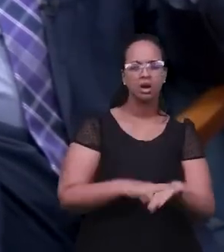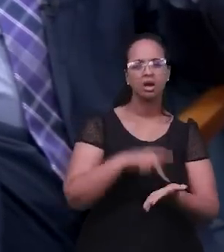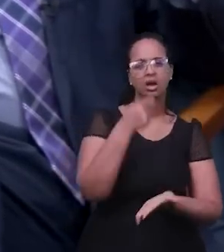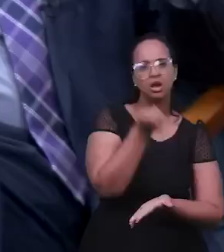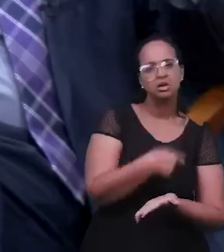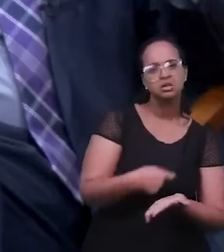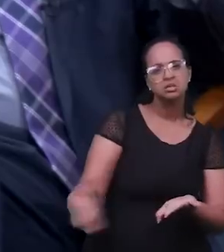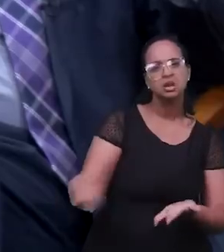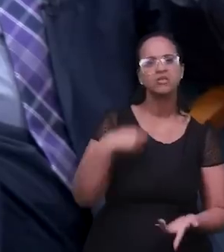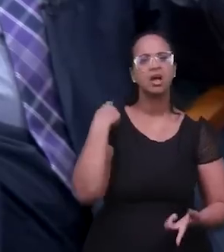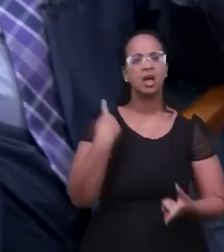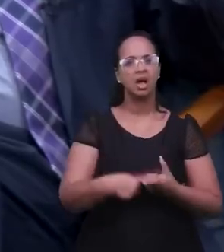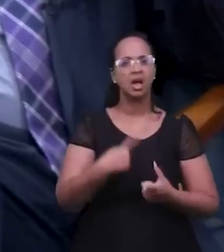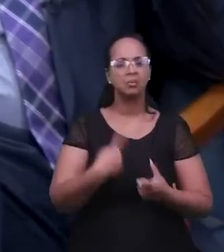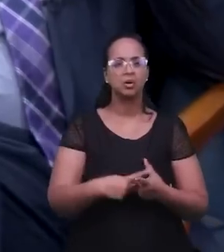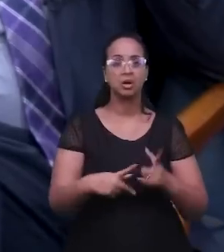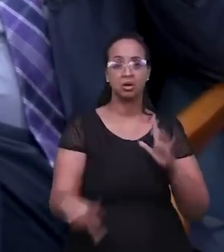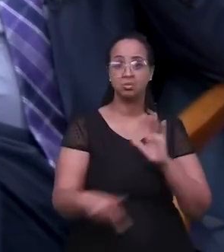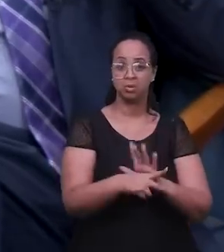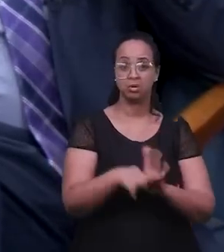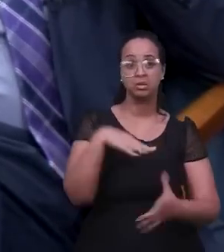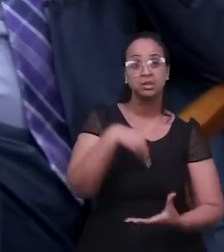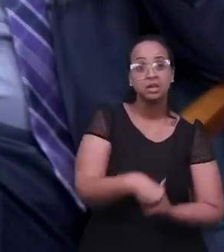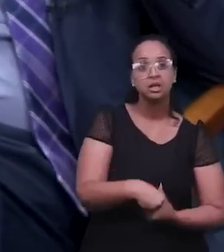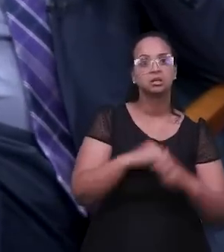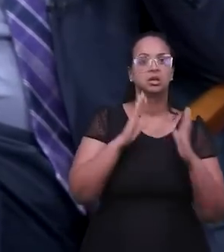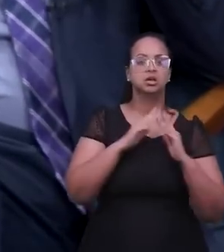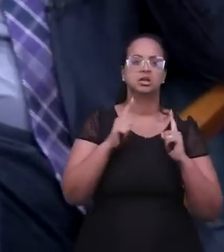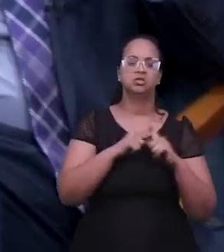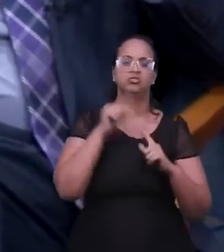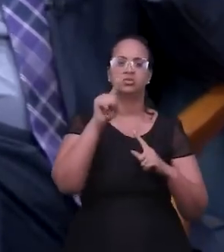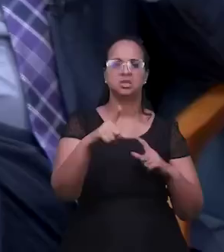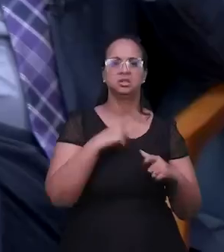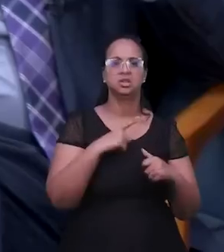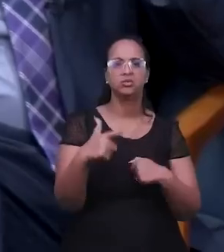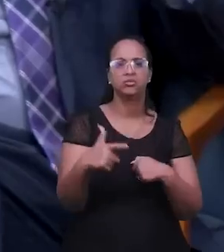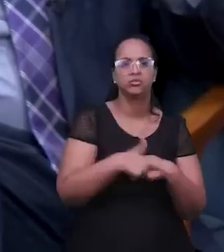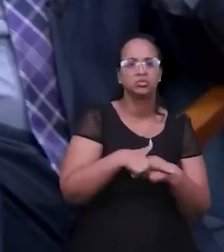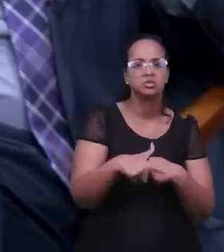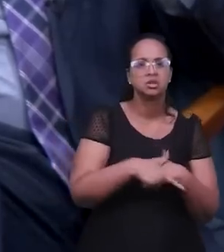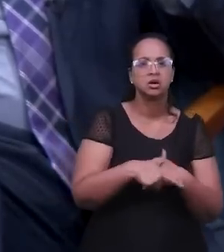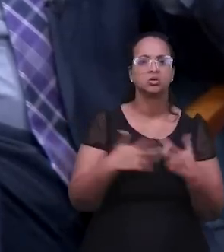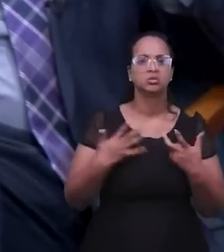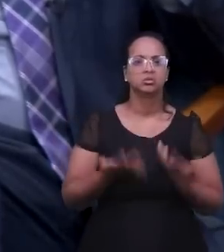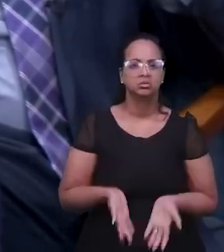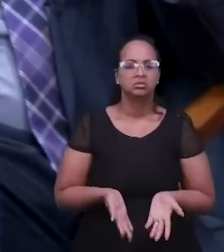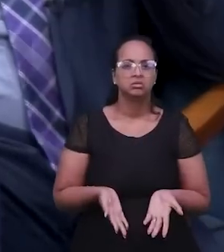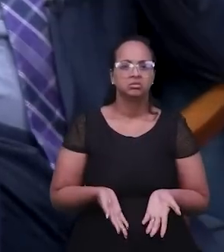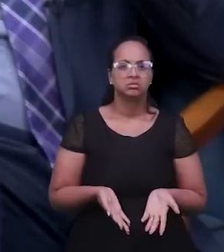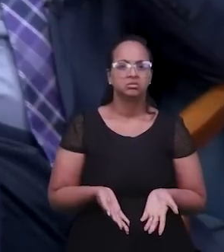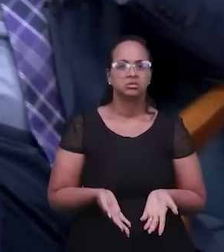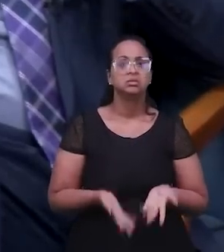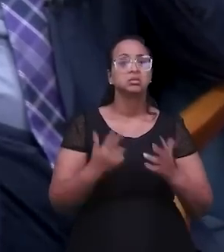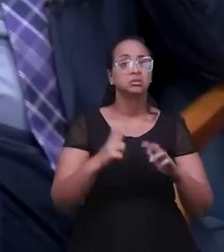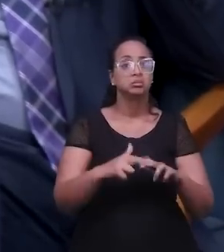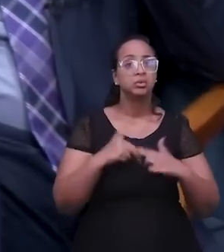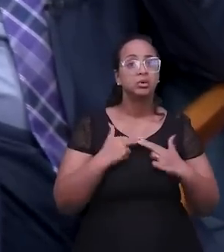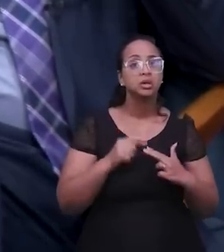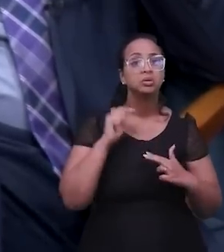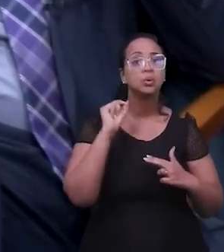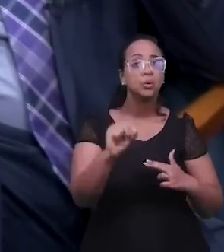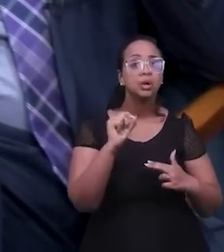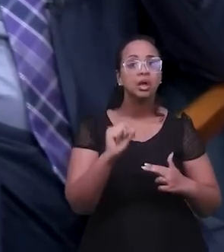de Paulo. Não, o ministério é meu. Não, o ministério é no corpo. Você tem uma função, como eu tenho, como outro